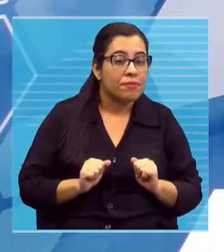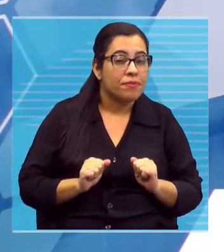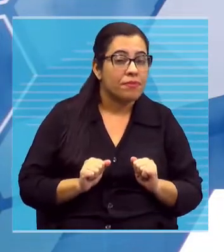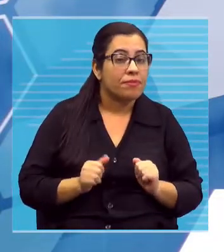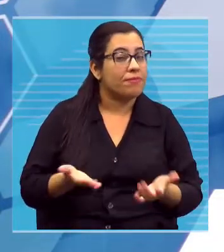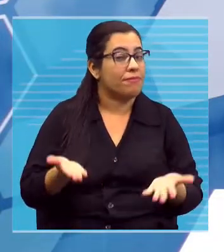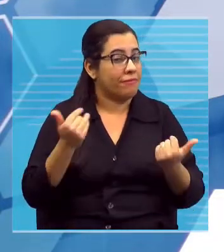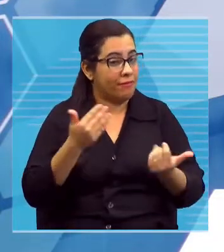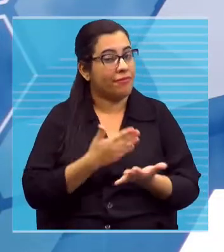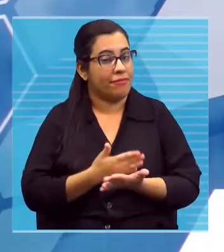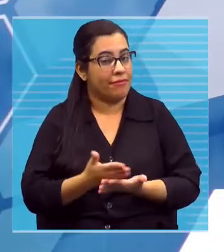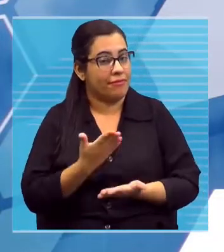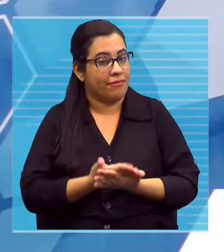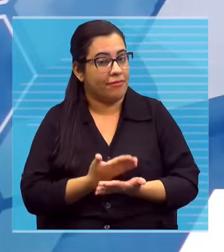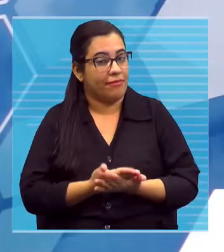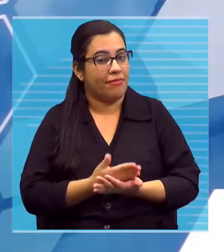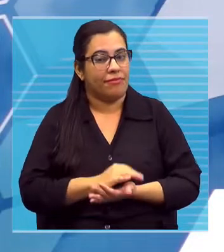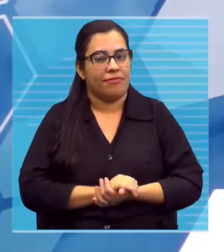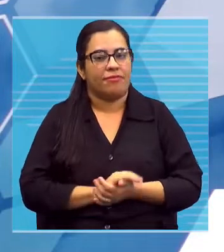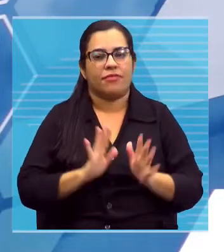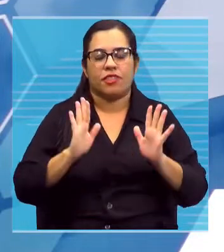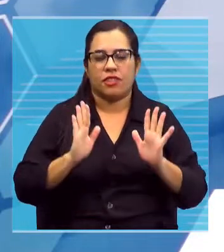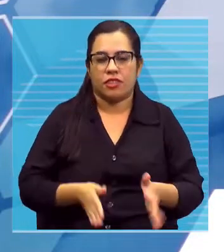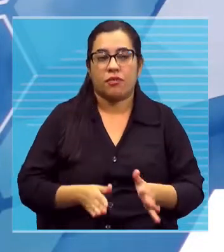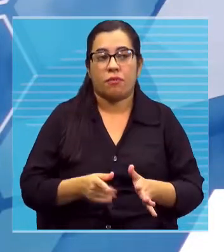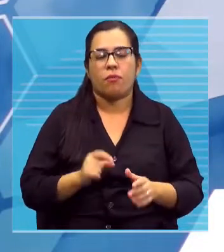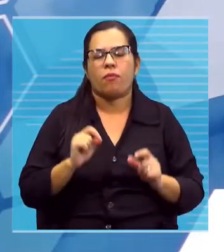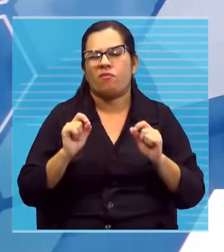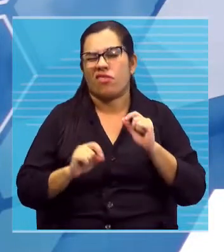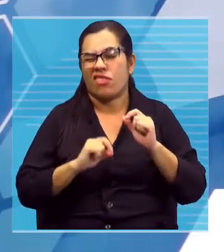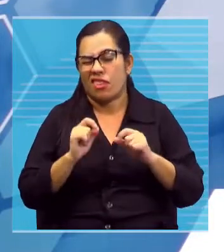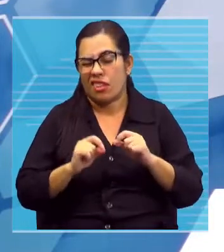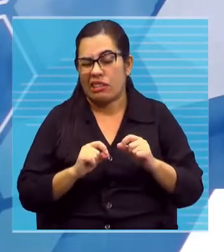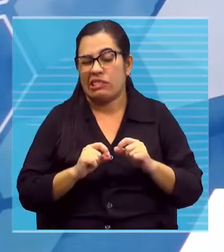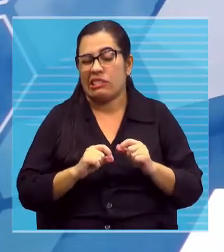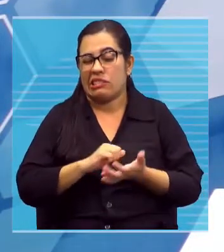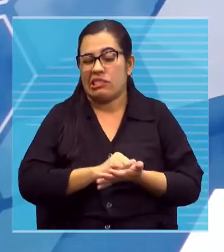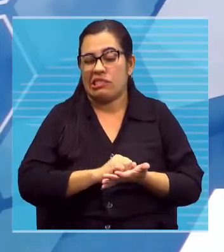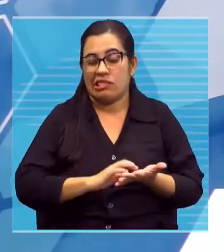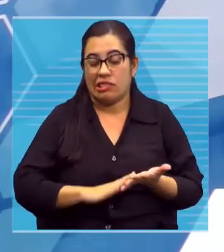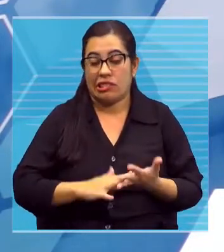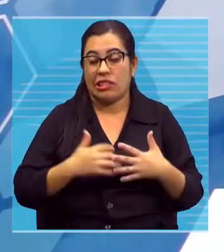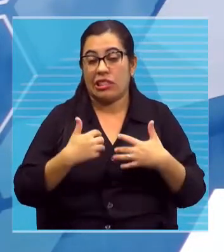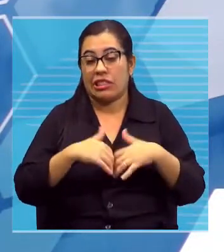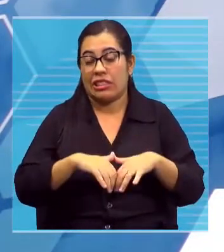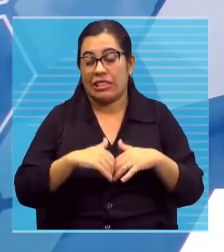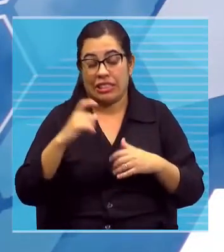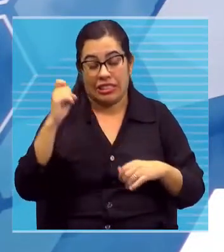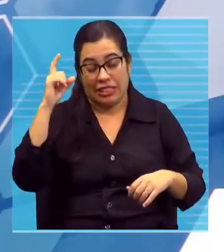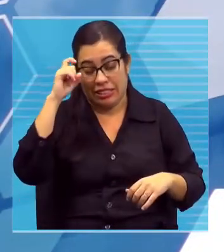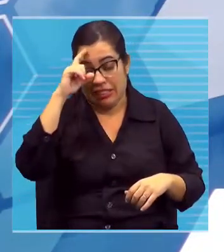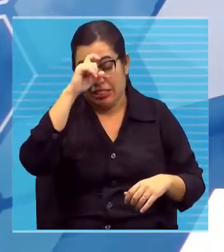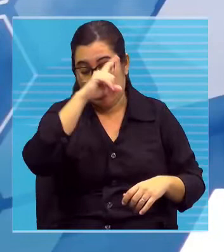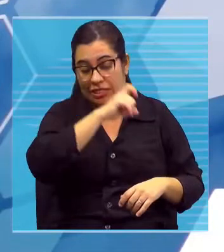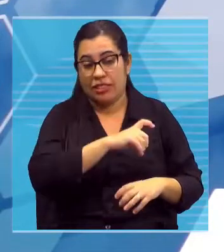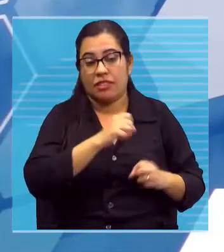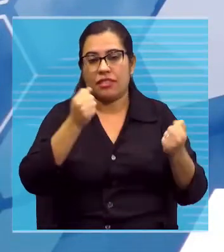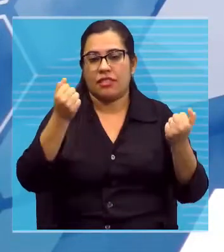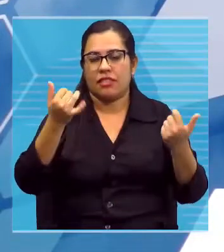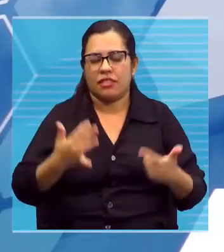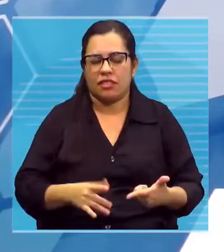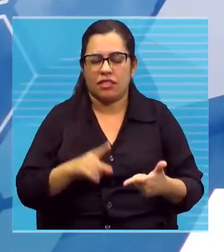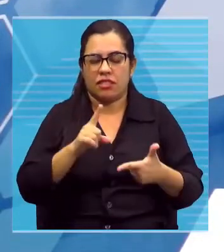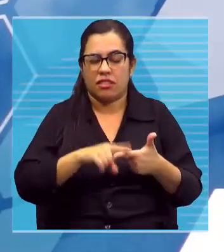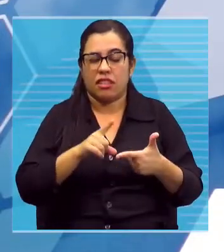e agora começar a gente ficou em uma questãozinha um pouco complicada né Adriel sobre a à tangente